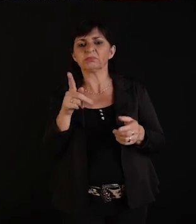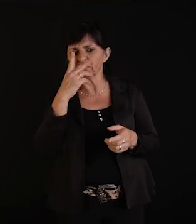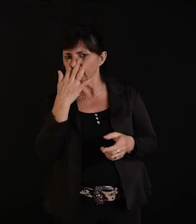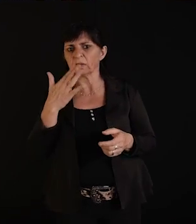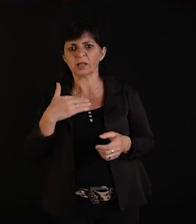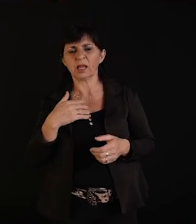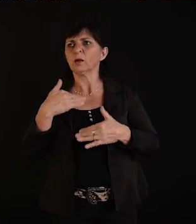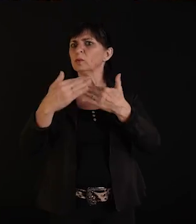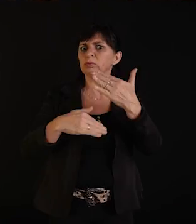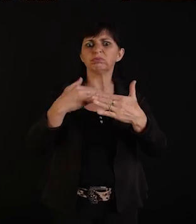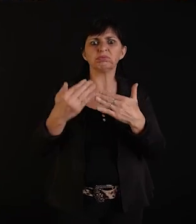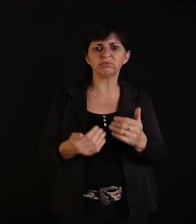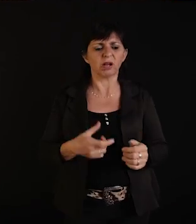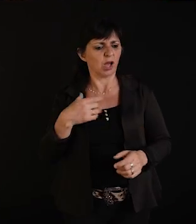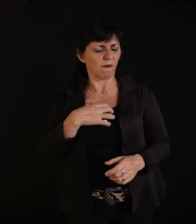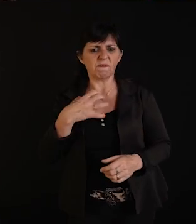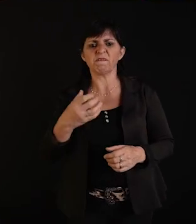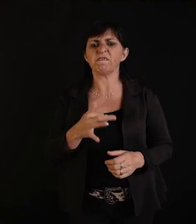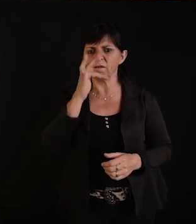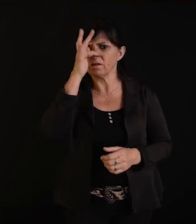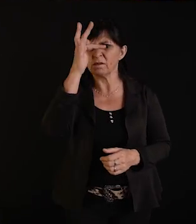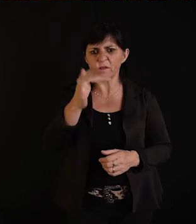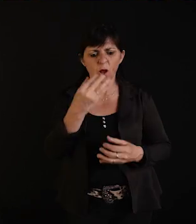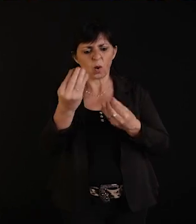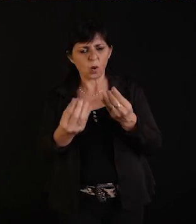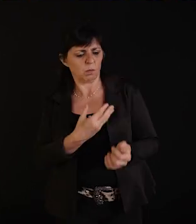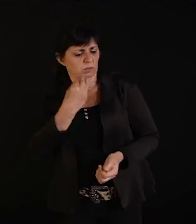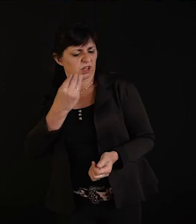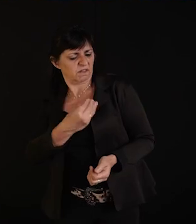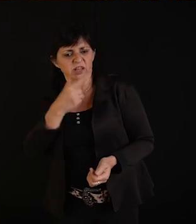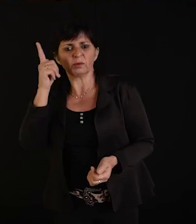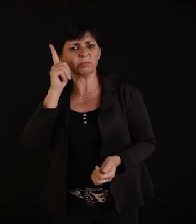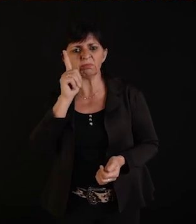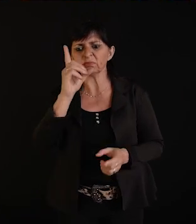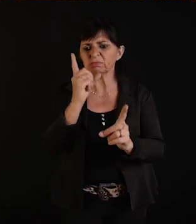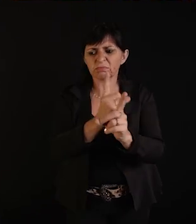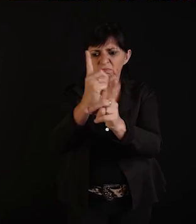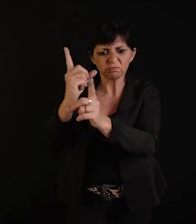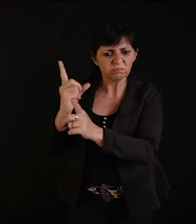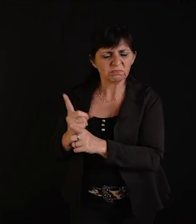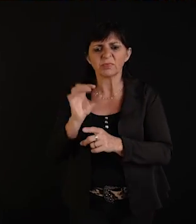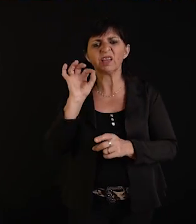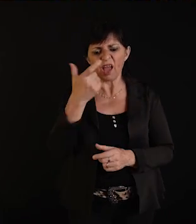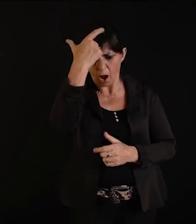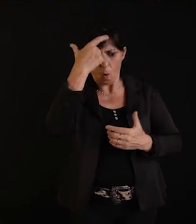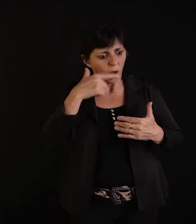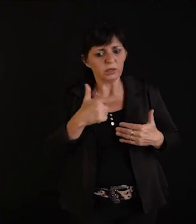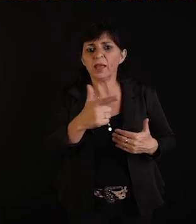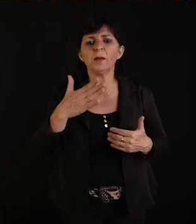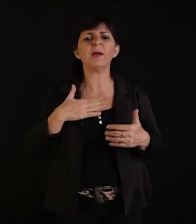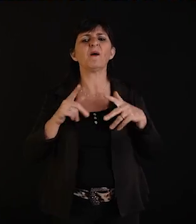Que não marcha lenitivo, é um estresse ideal que não honra o chão nativo. Quem sou eu sem